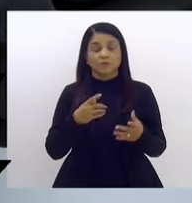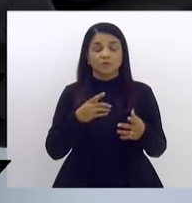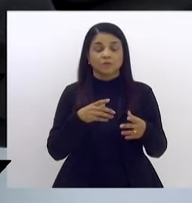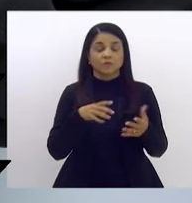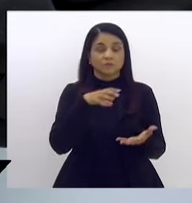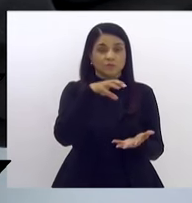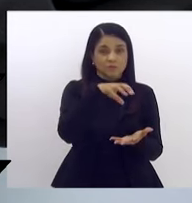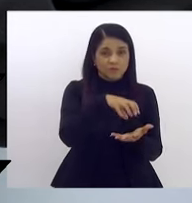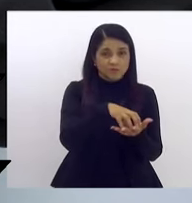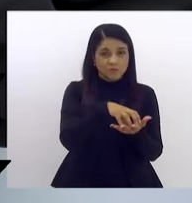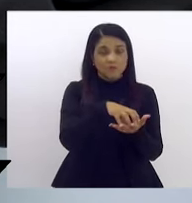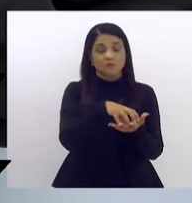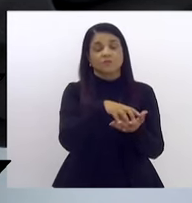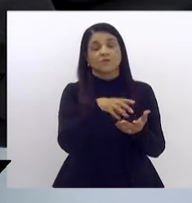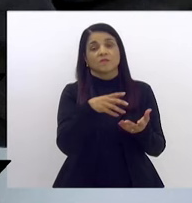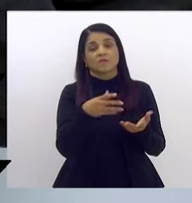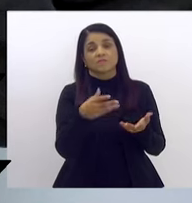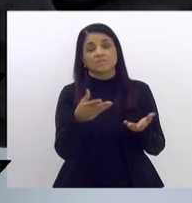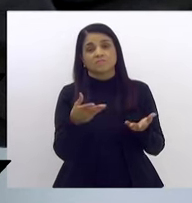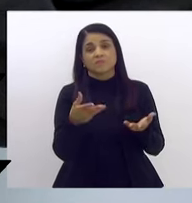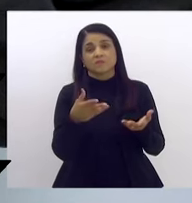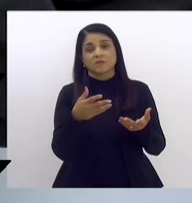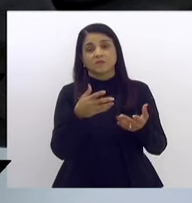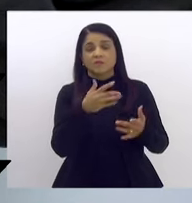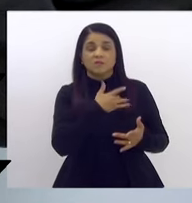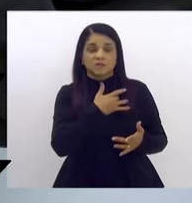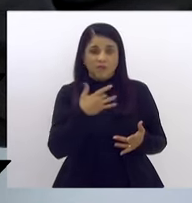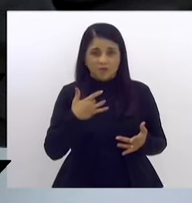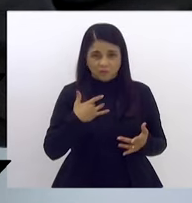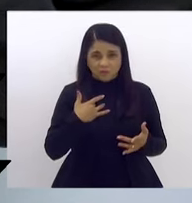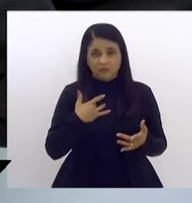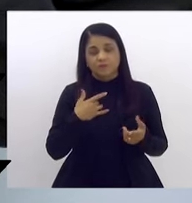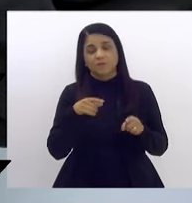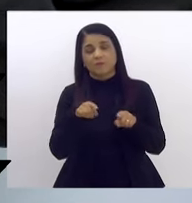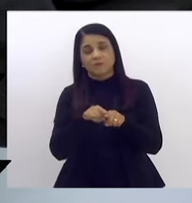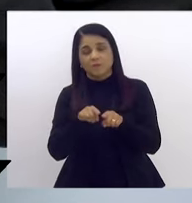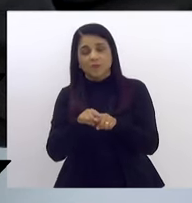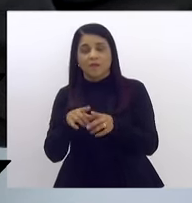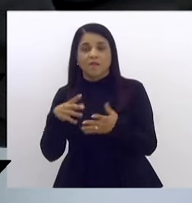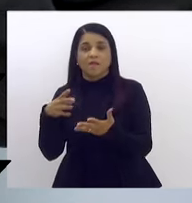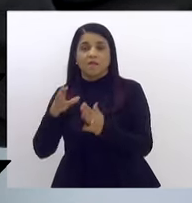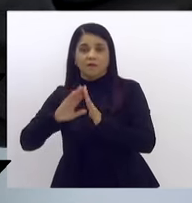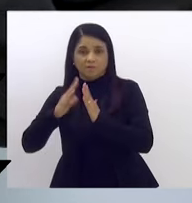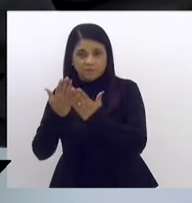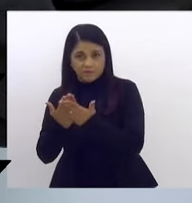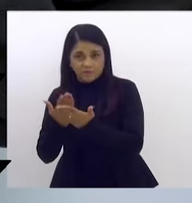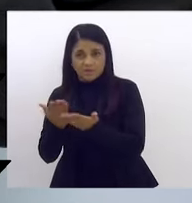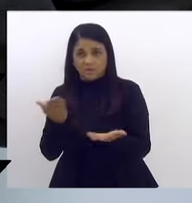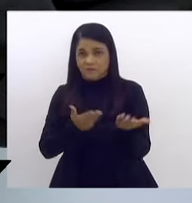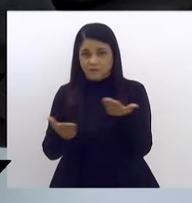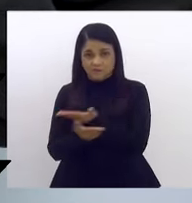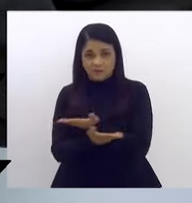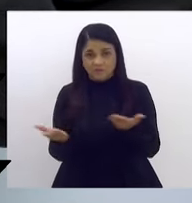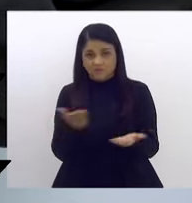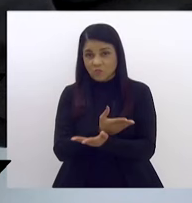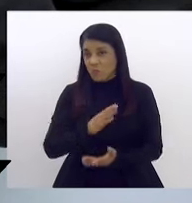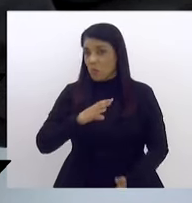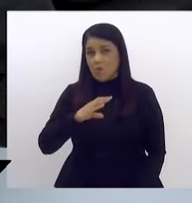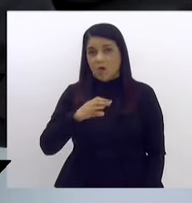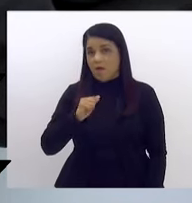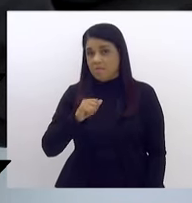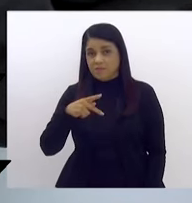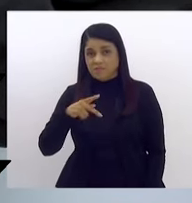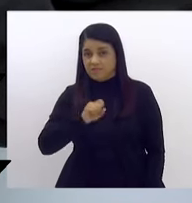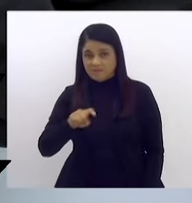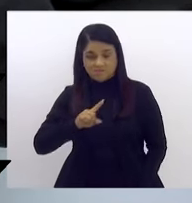ensino na prática ele cria uma um centro intermediário que nem é o caps que nem é o